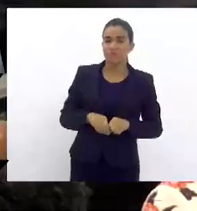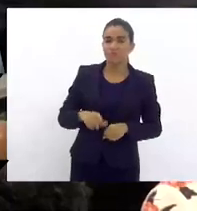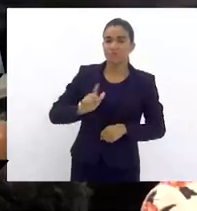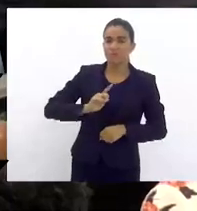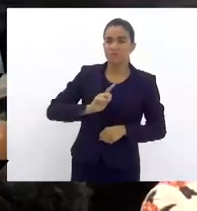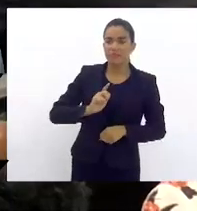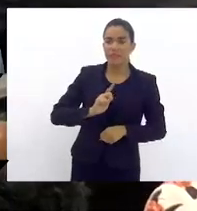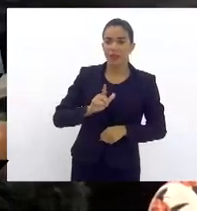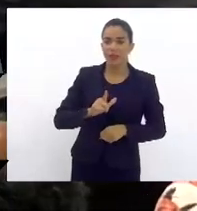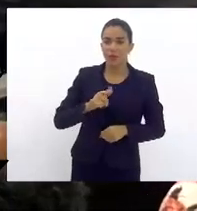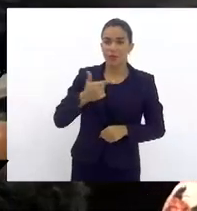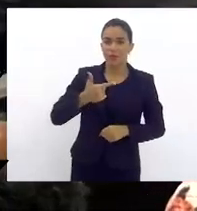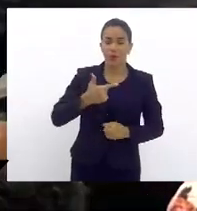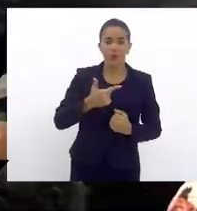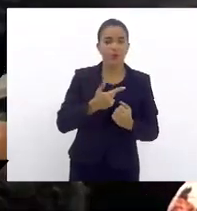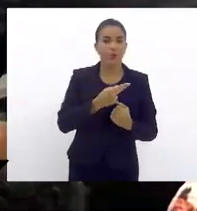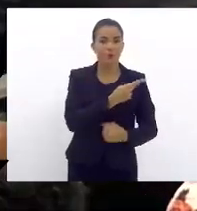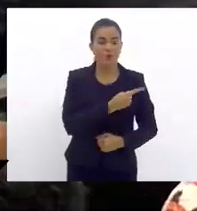vice-presidente